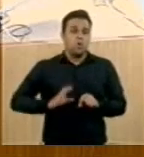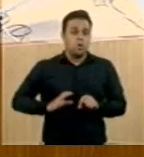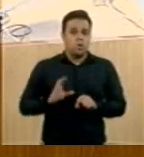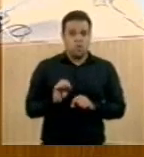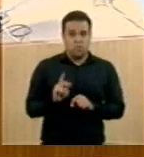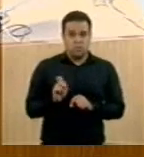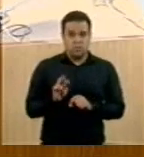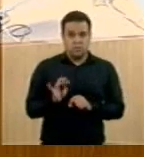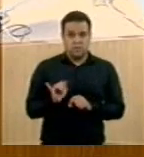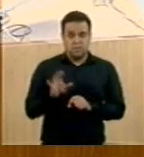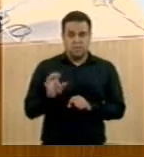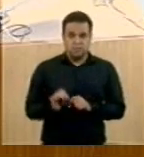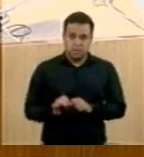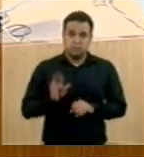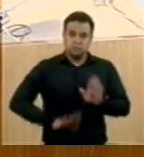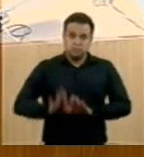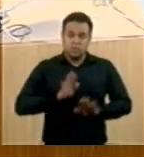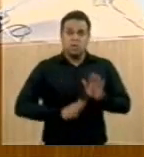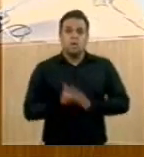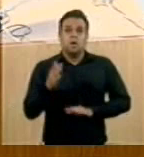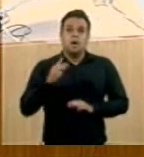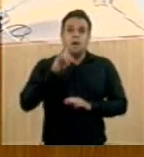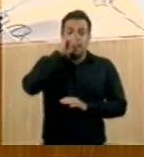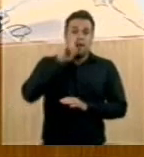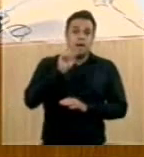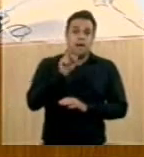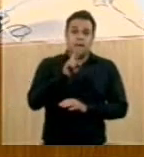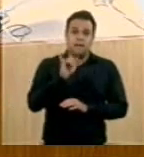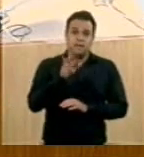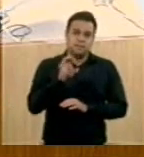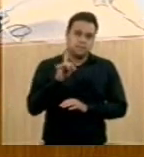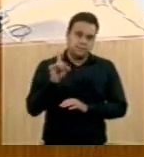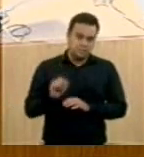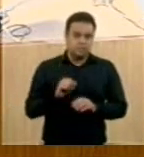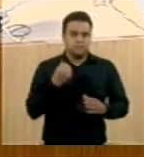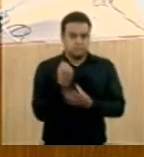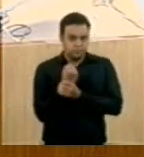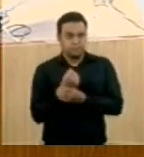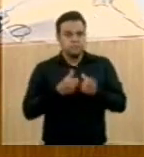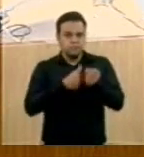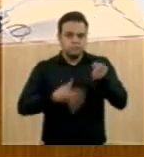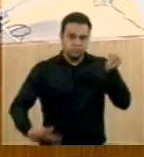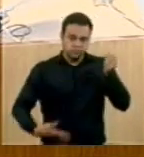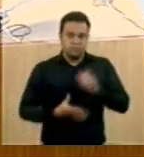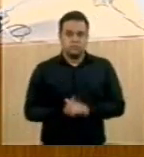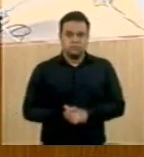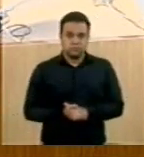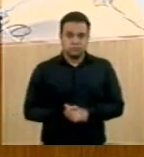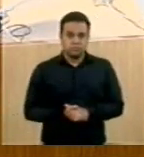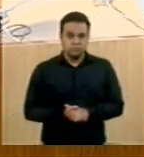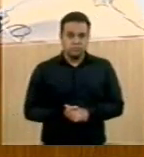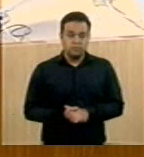práticas e ações de cunho arriscado para a segurança do sangue. No presente caso, agir